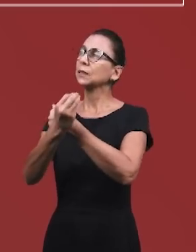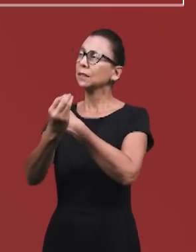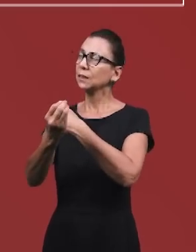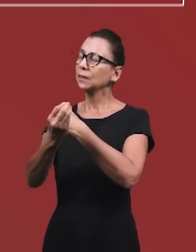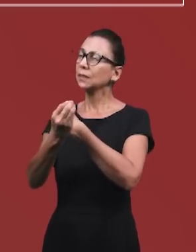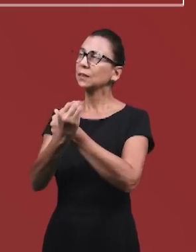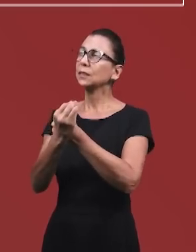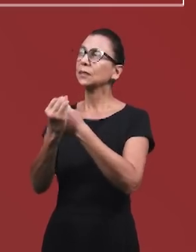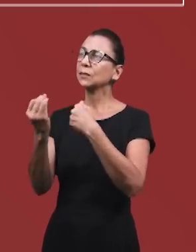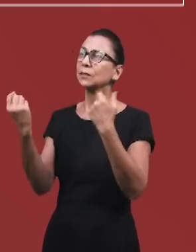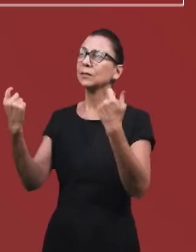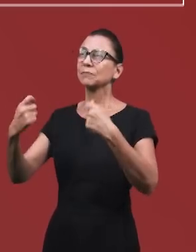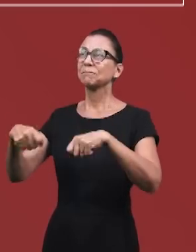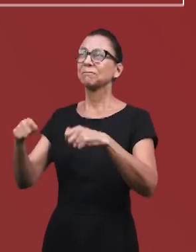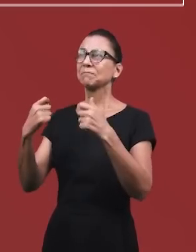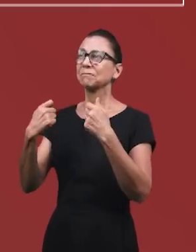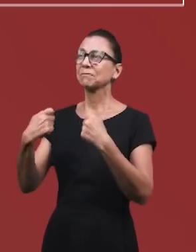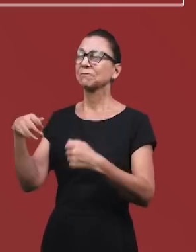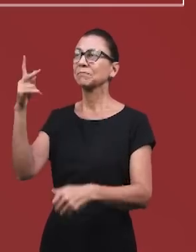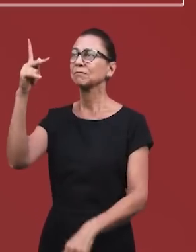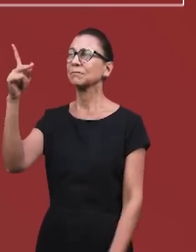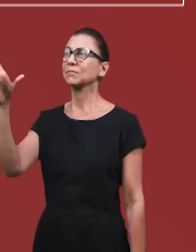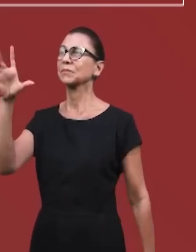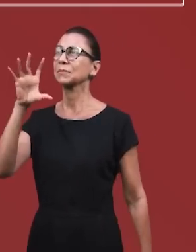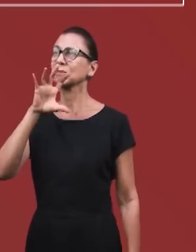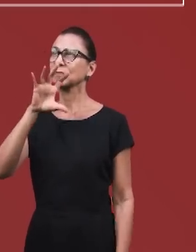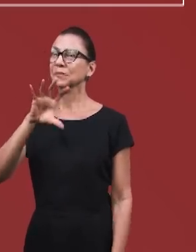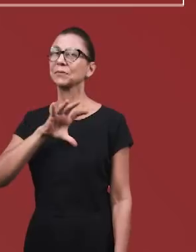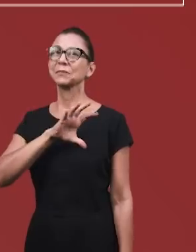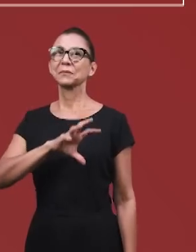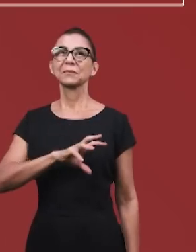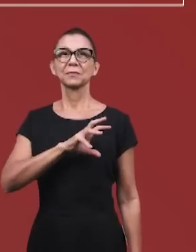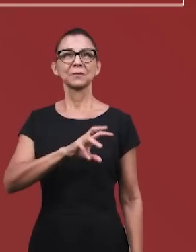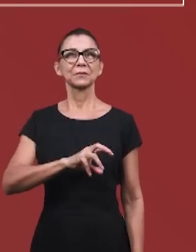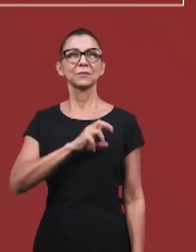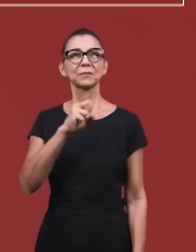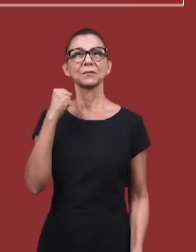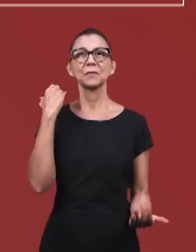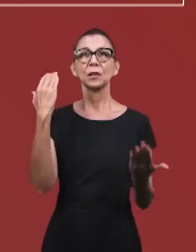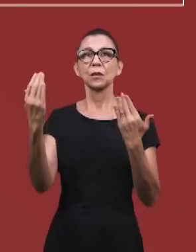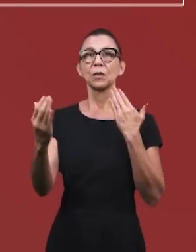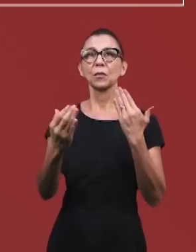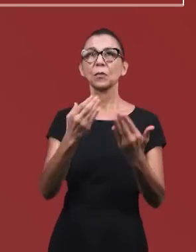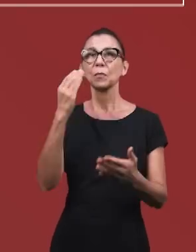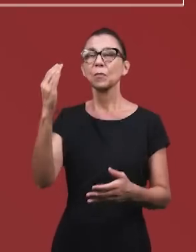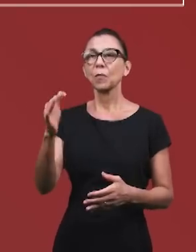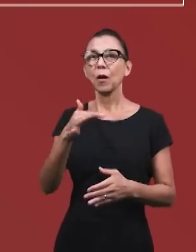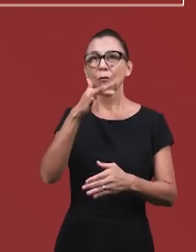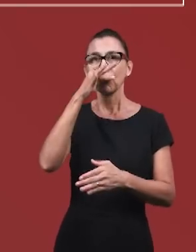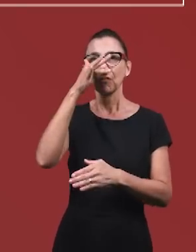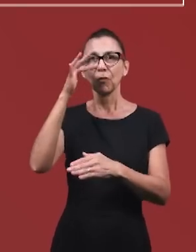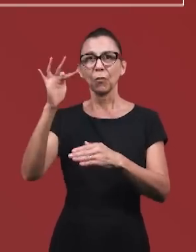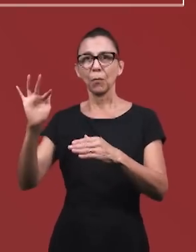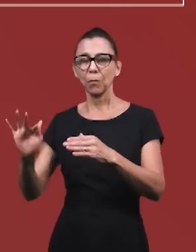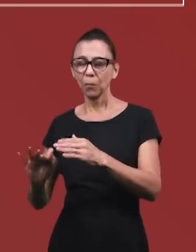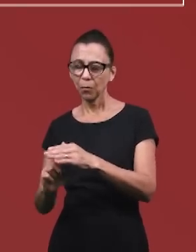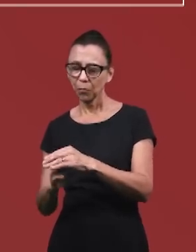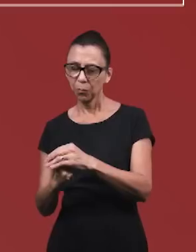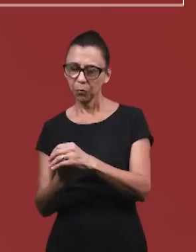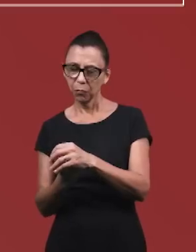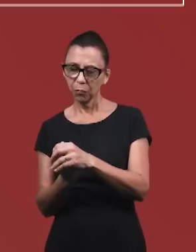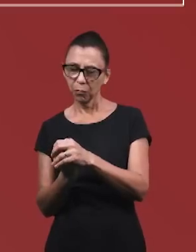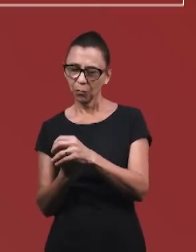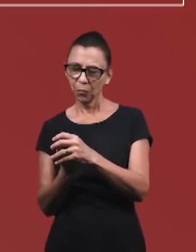de mim com teu amor, como uma flor pequena